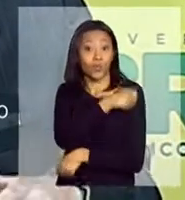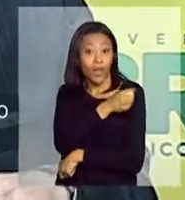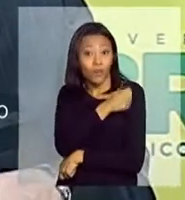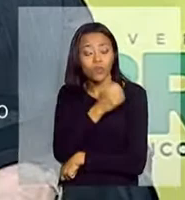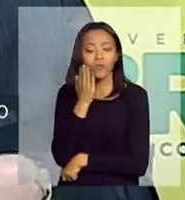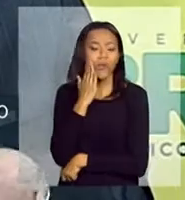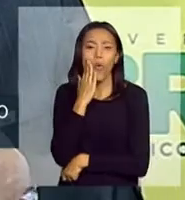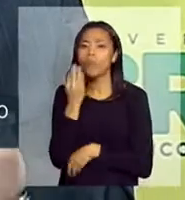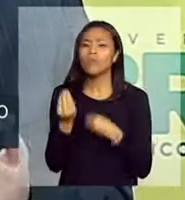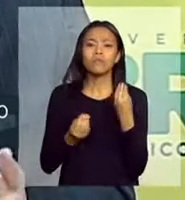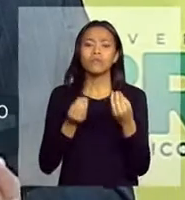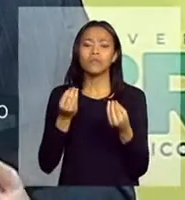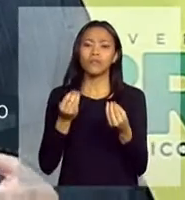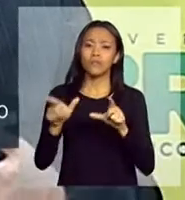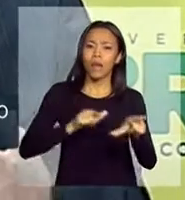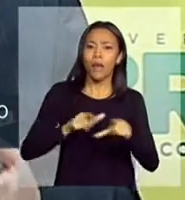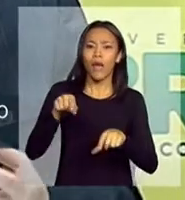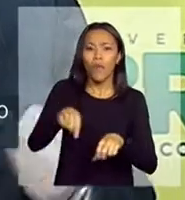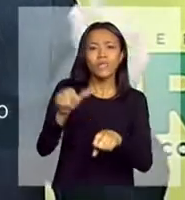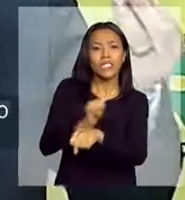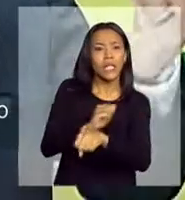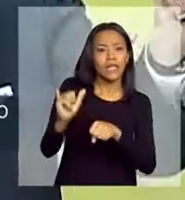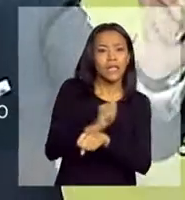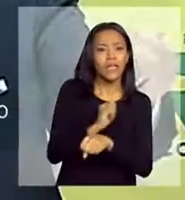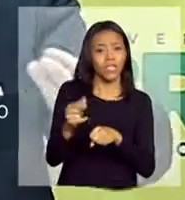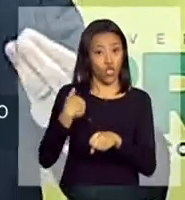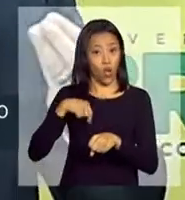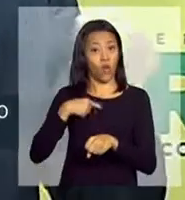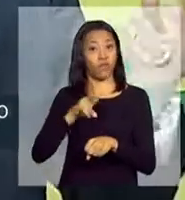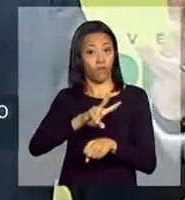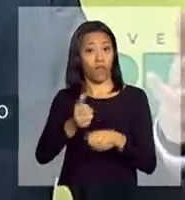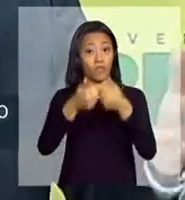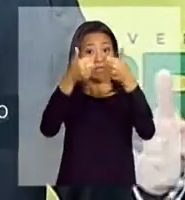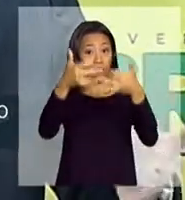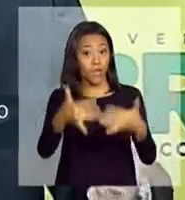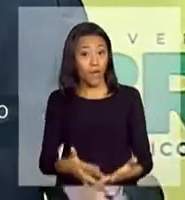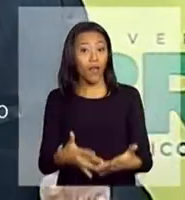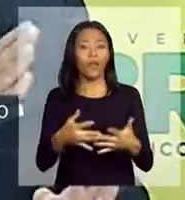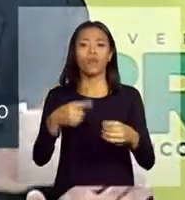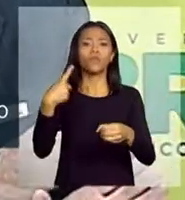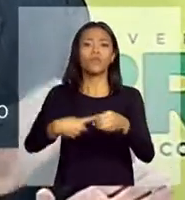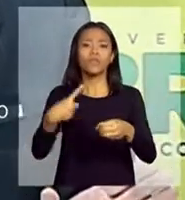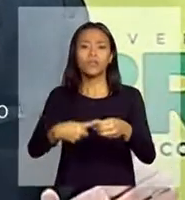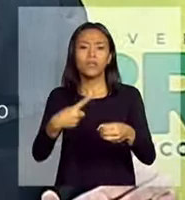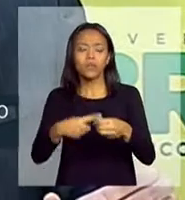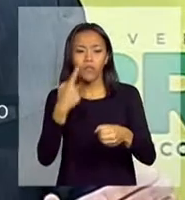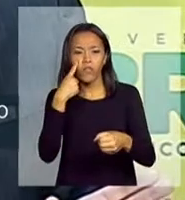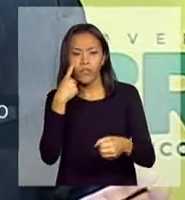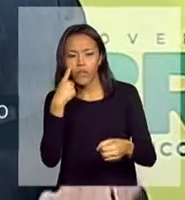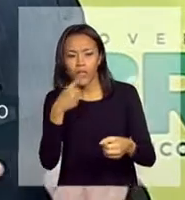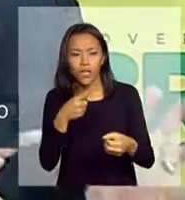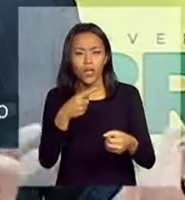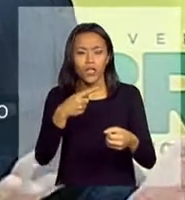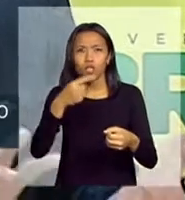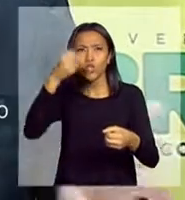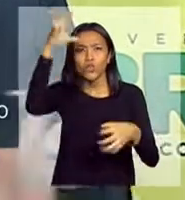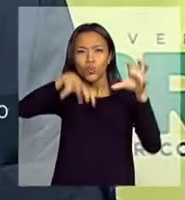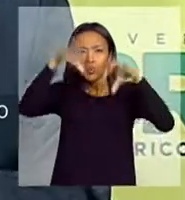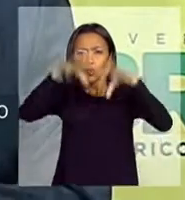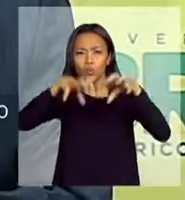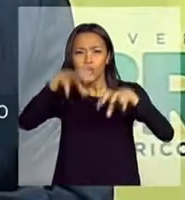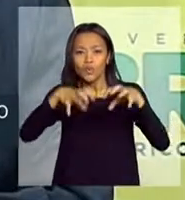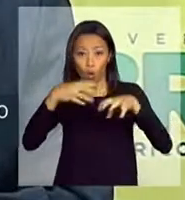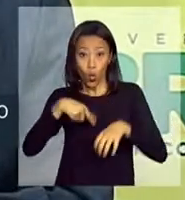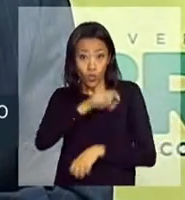pluviômetro tá vamo inclusive ajudar a construir explicar para colocar nas áreas críticas do município e eles vão fazer o levantamento da chuva e